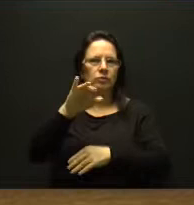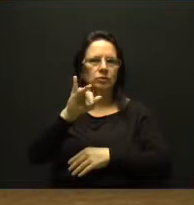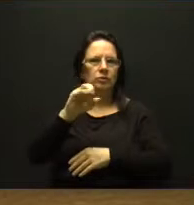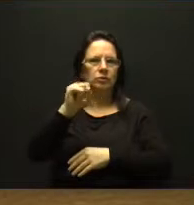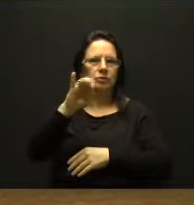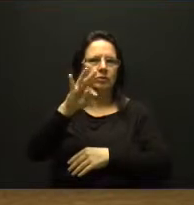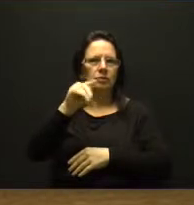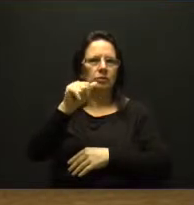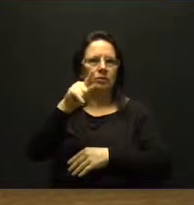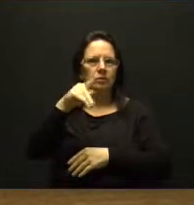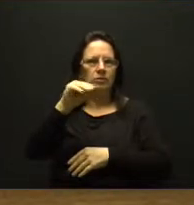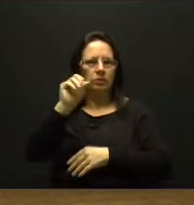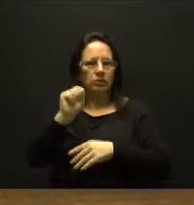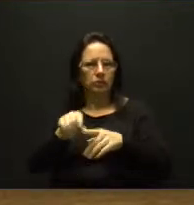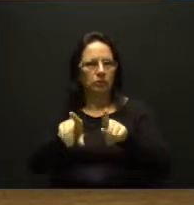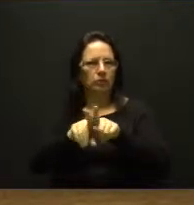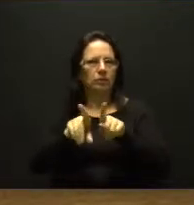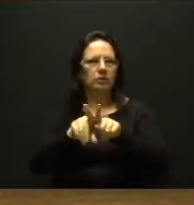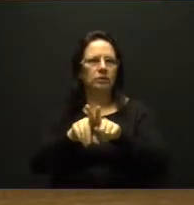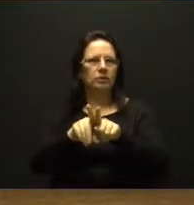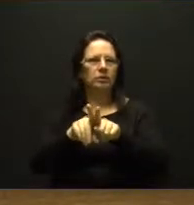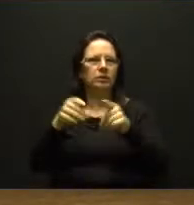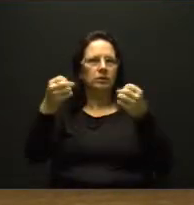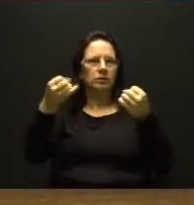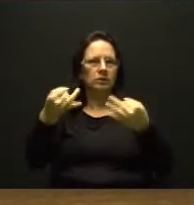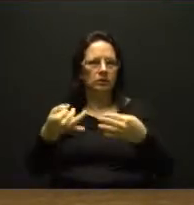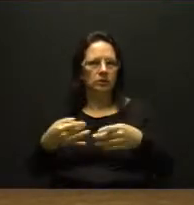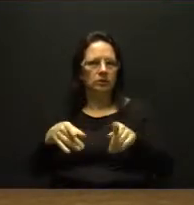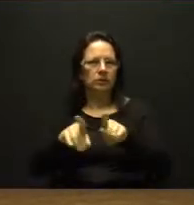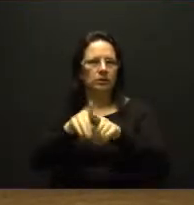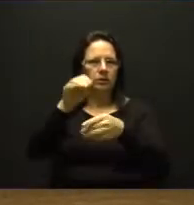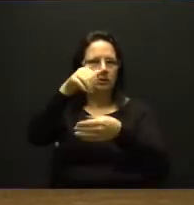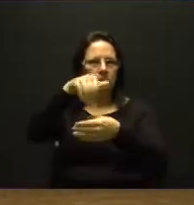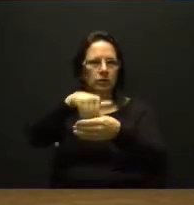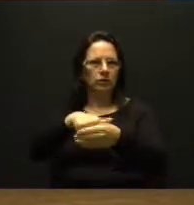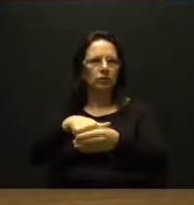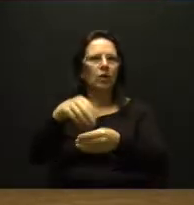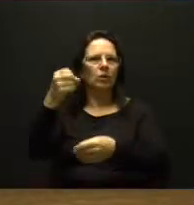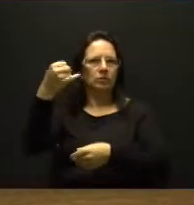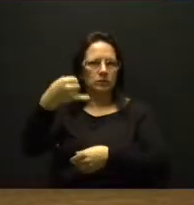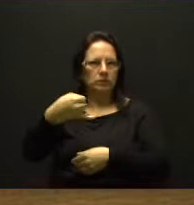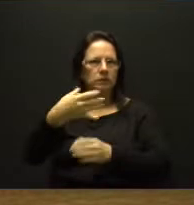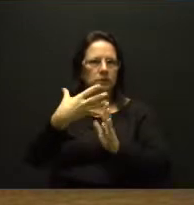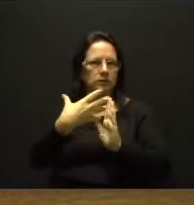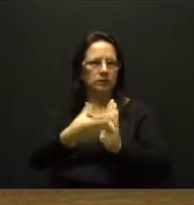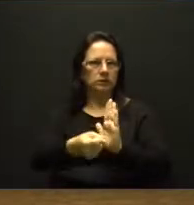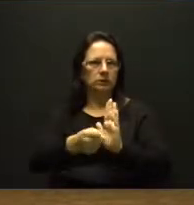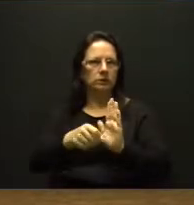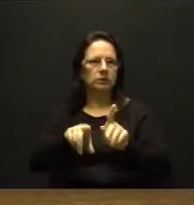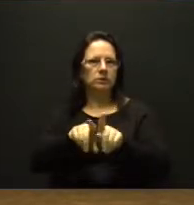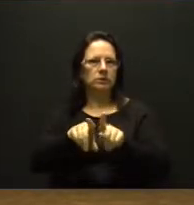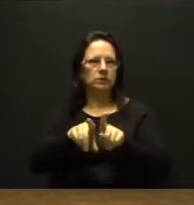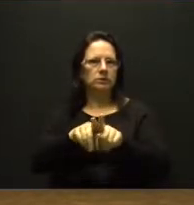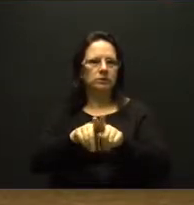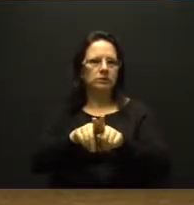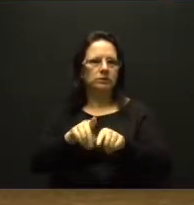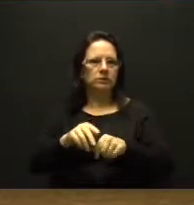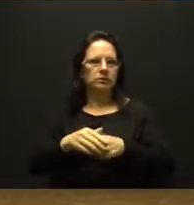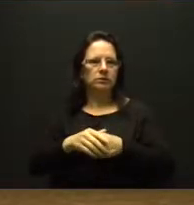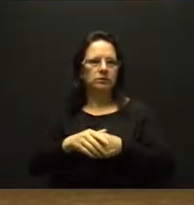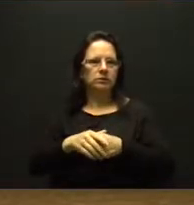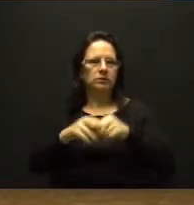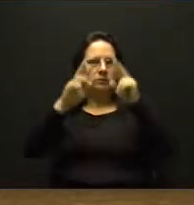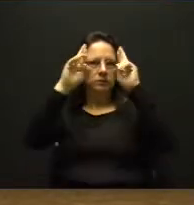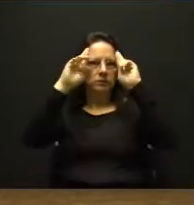estiveram muito ruim com certeza e deixar claro que o voto favorável sim e mais do que nunca com